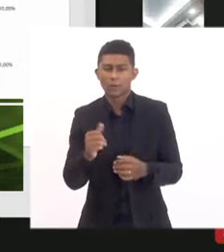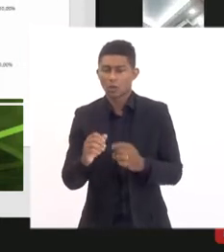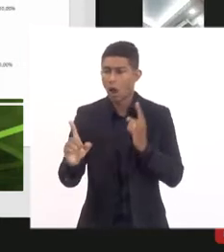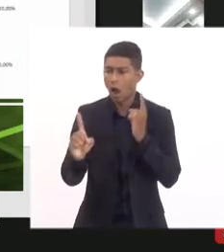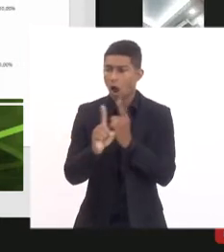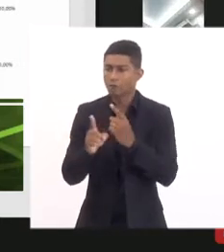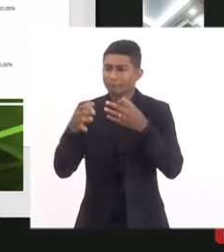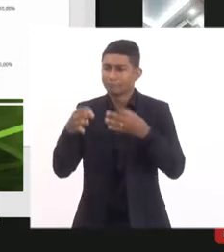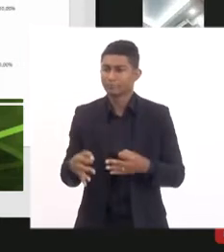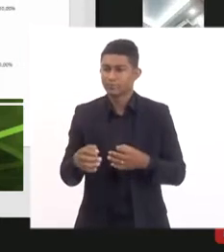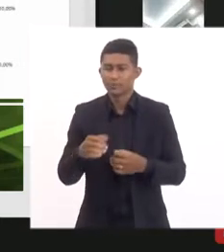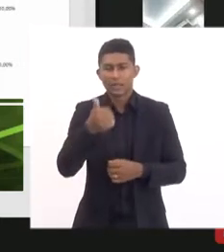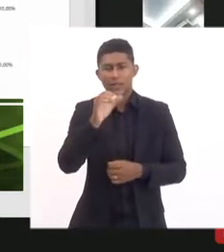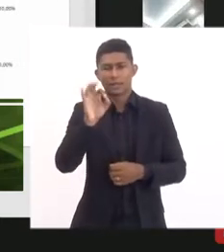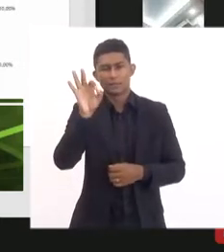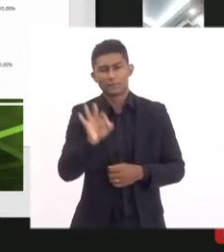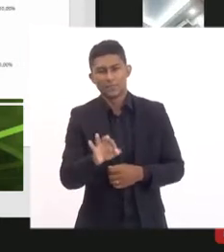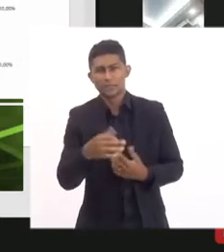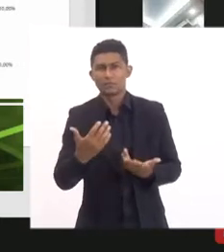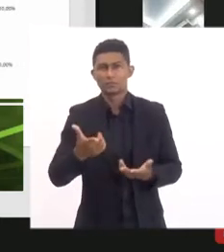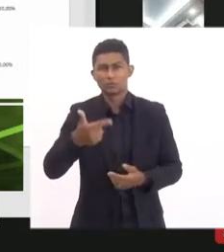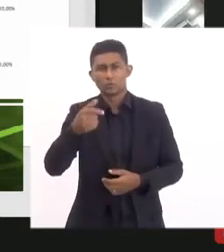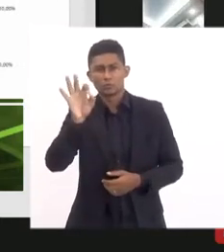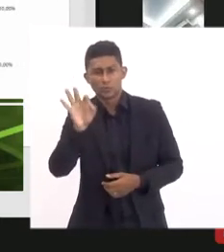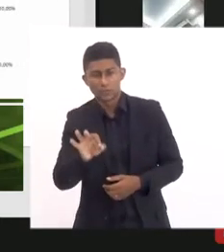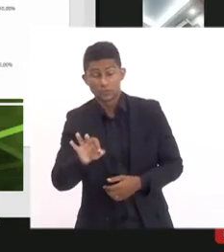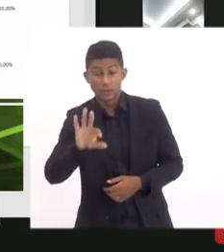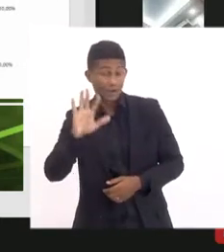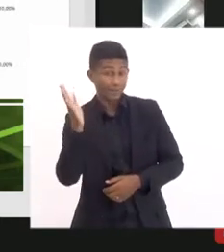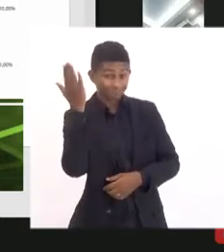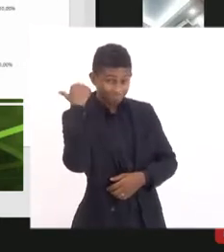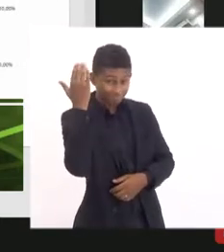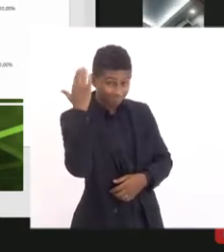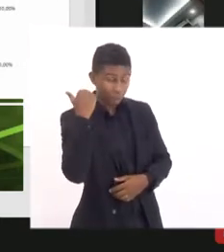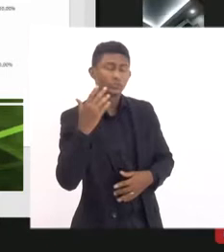10%, 12%. A gente já chegou a ter aqui,